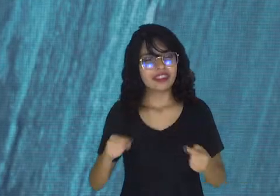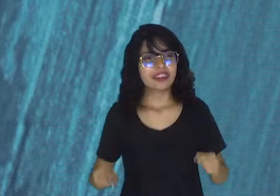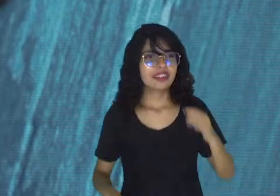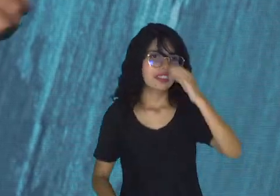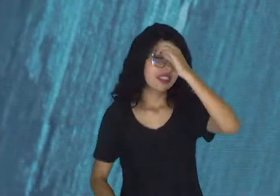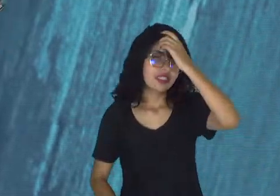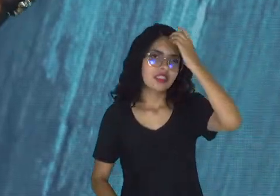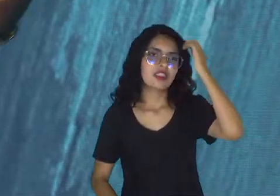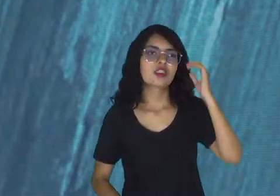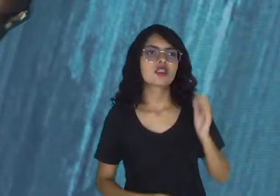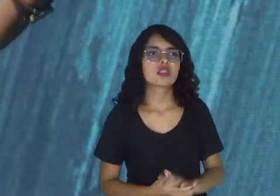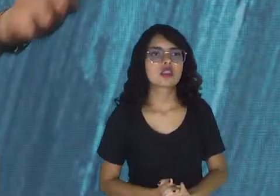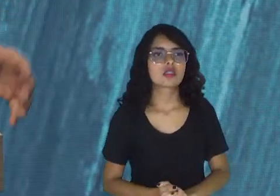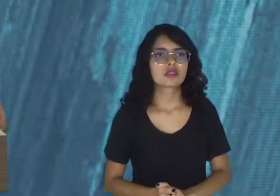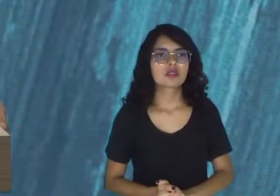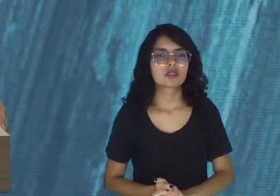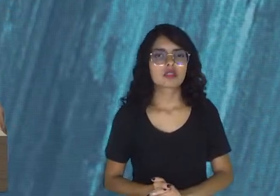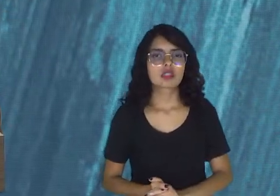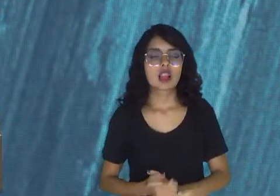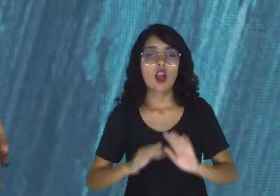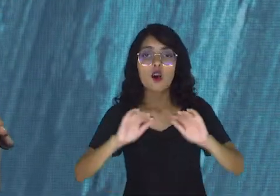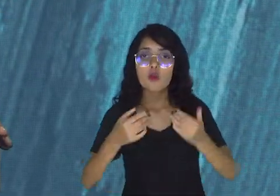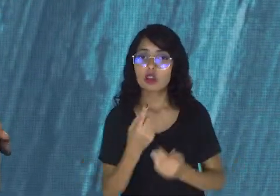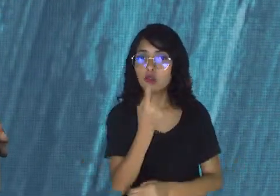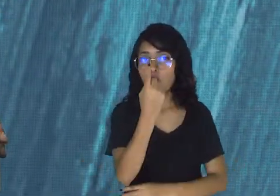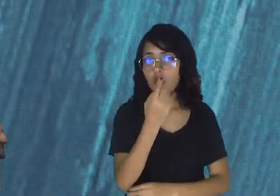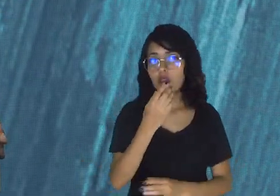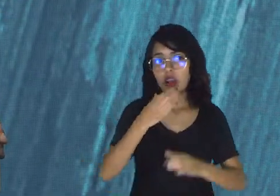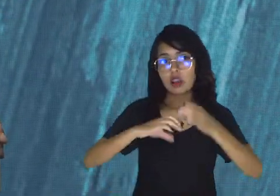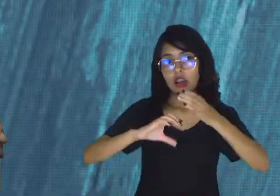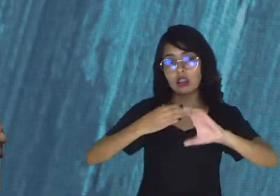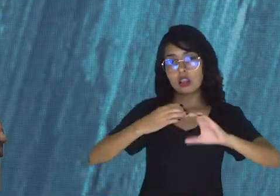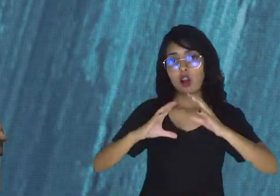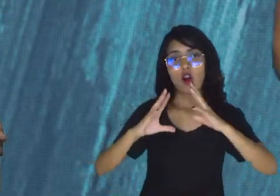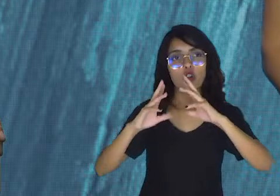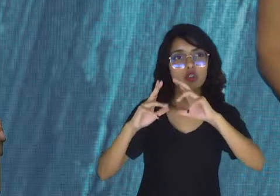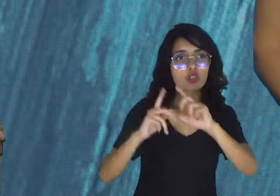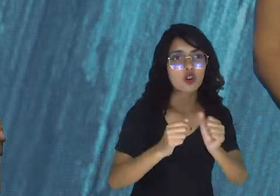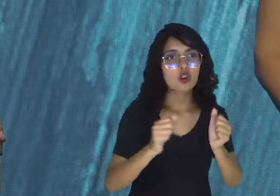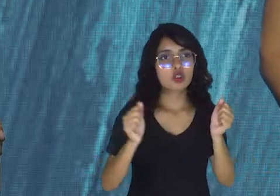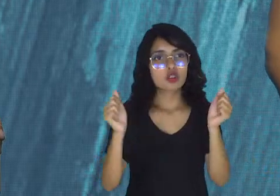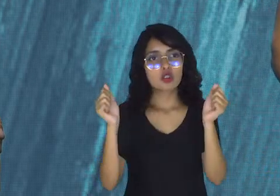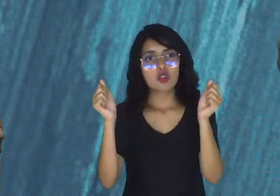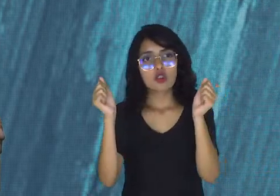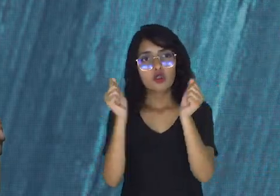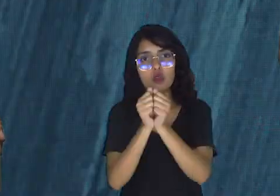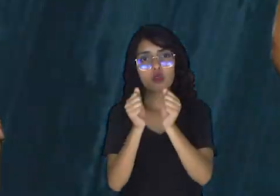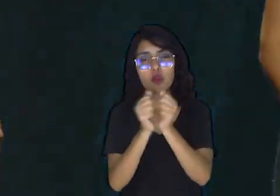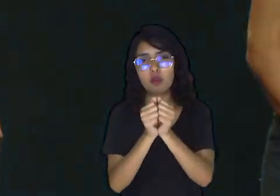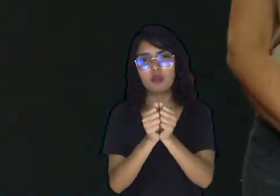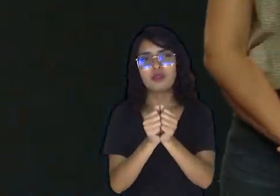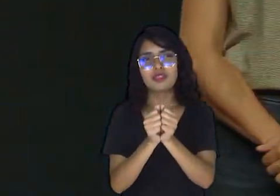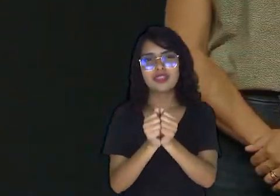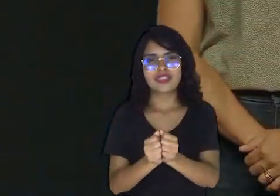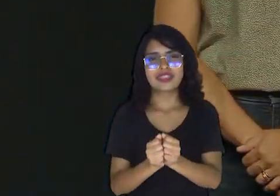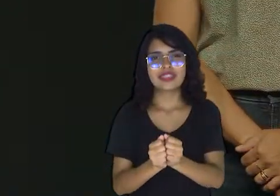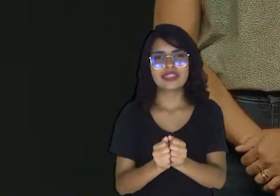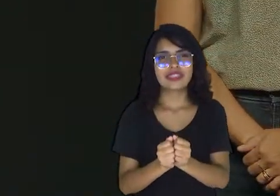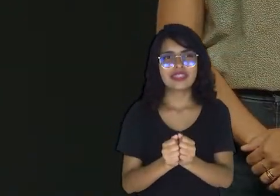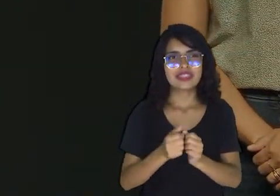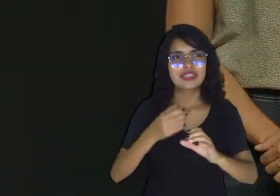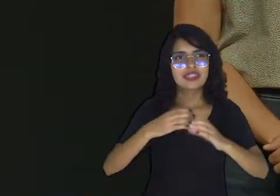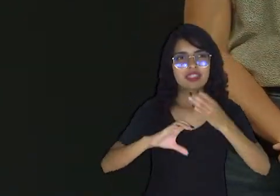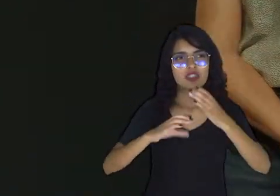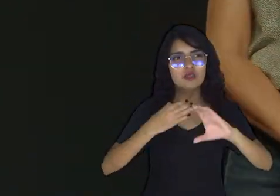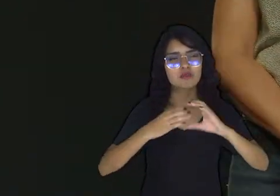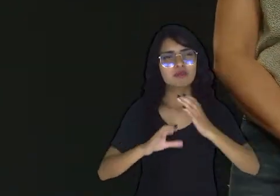Quando um canta, todos nós devemos cantar, porque nós estamos adorando e louvando, né? Mas é incrível como eu gosto de desfrutar quando vocês... Sabe,